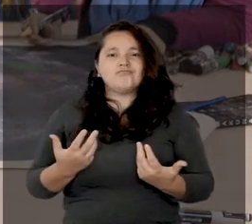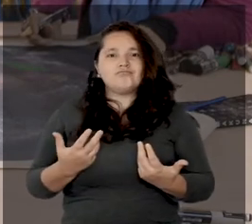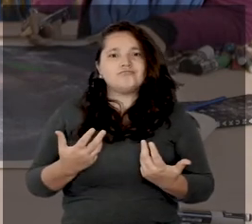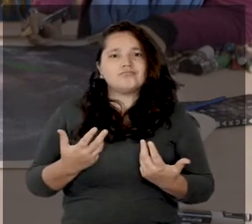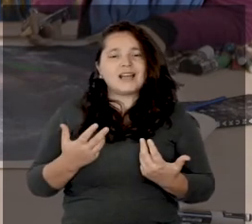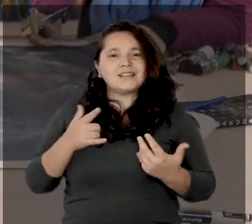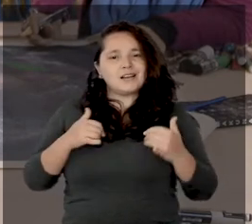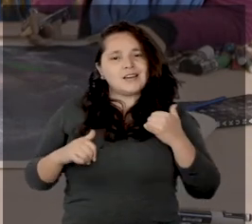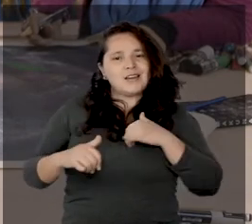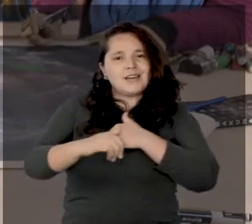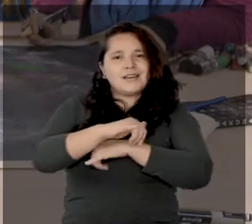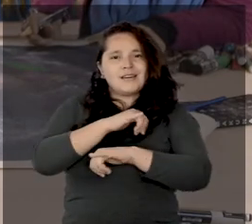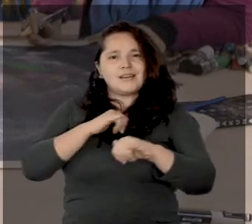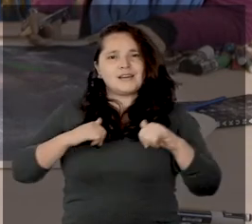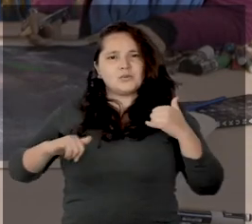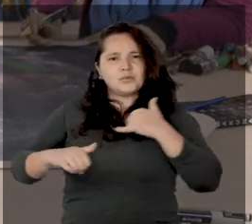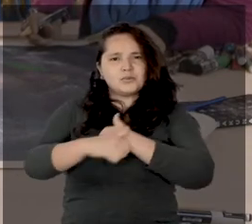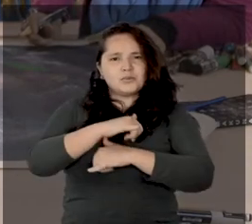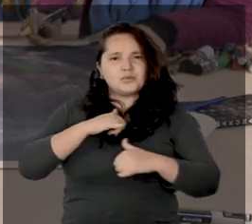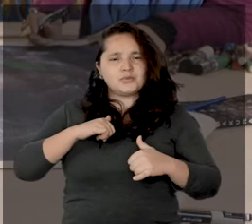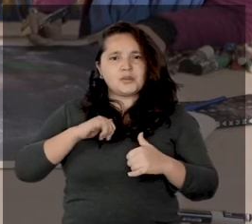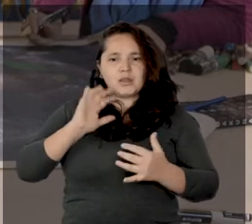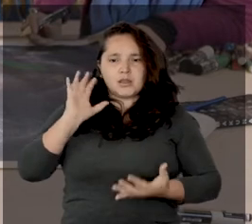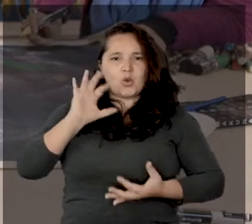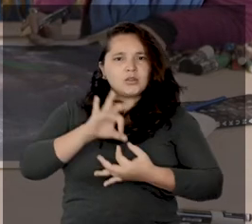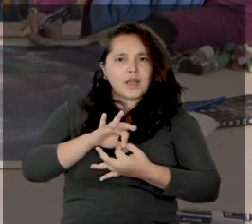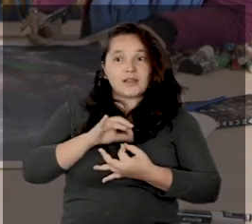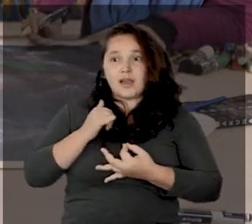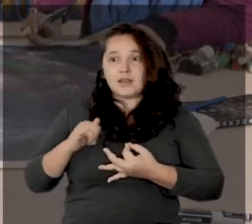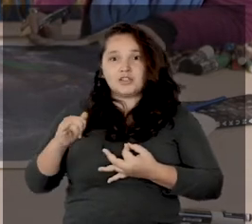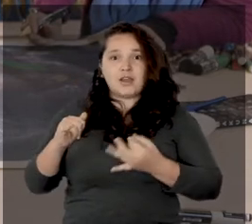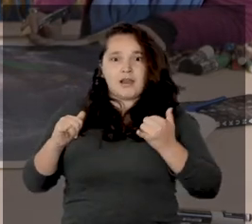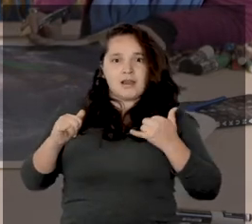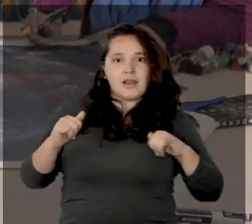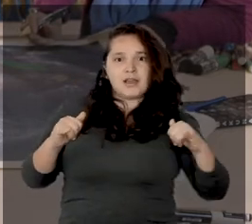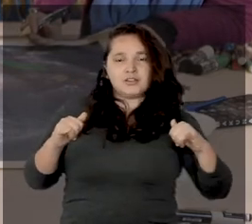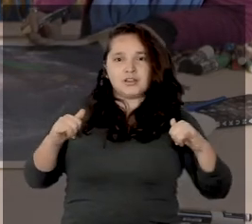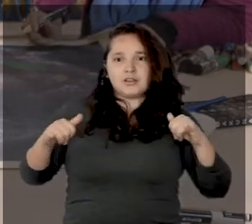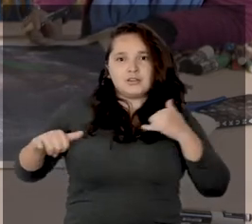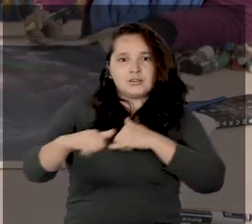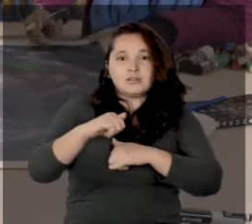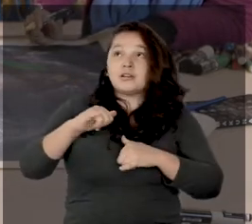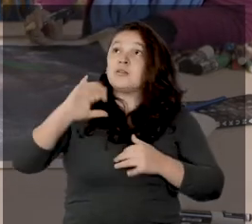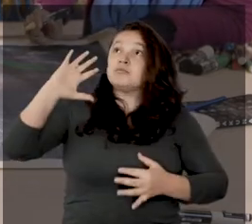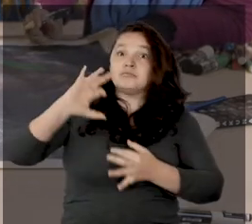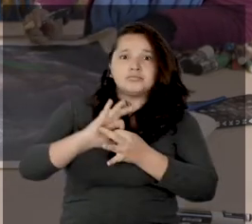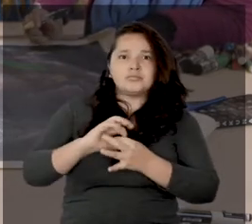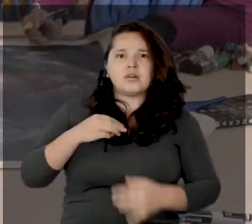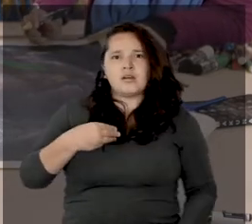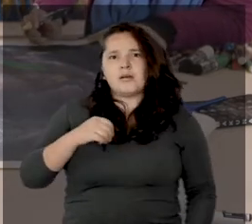essa energia que se conecta com essa outra energia que vem a ser o Mako Naimã, né, o Mako